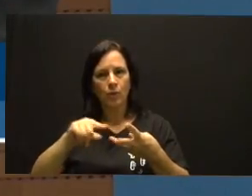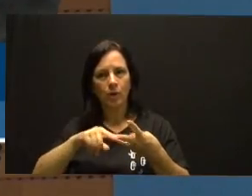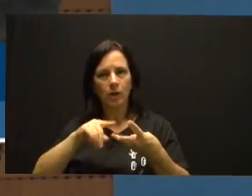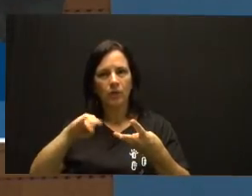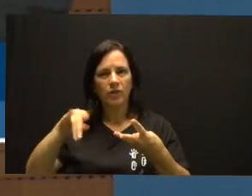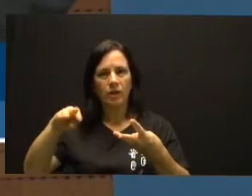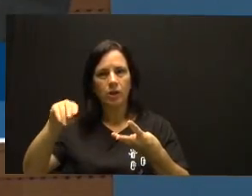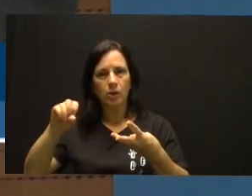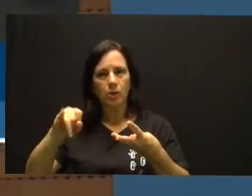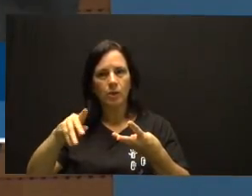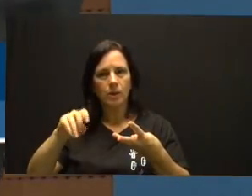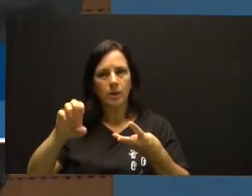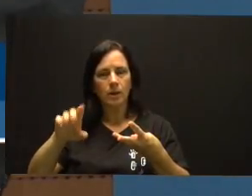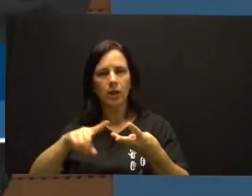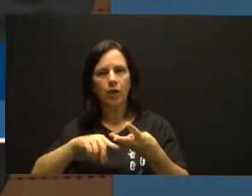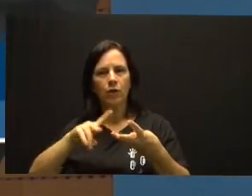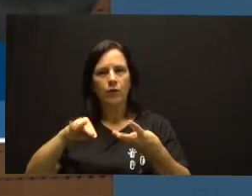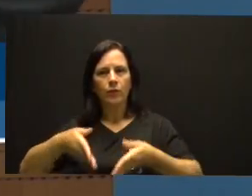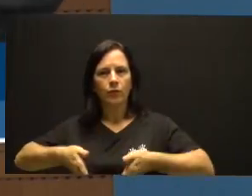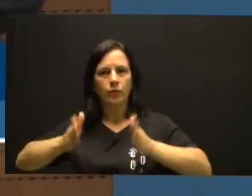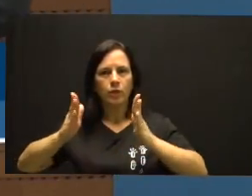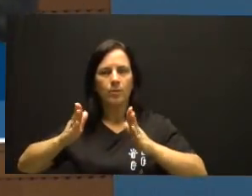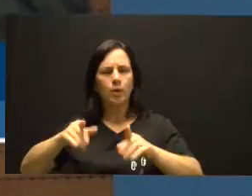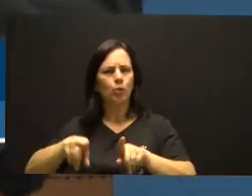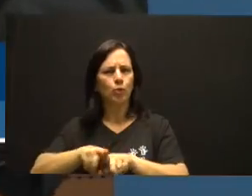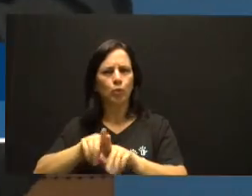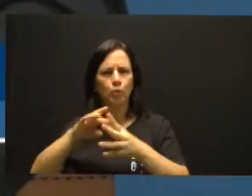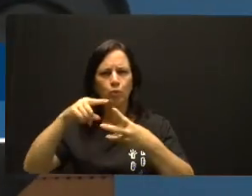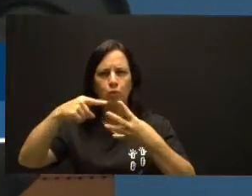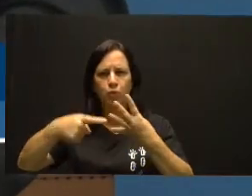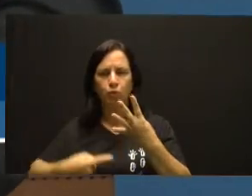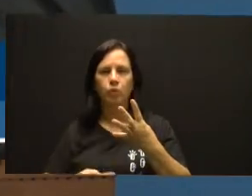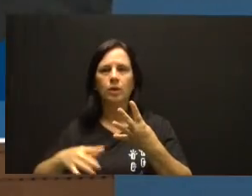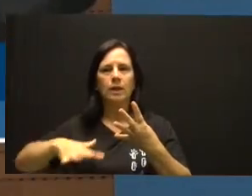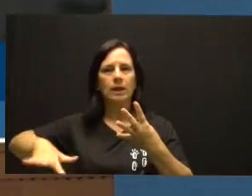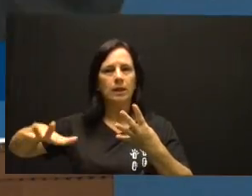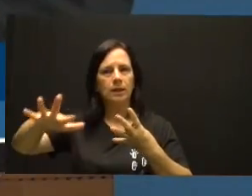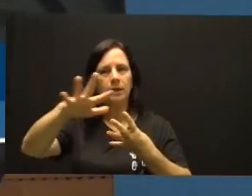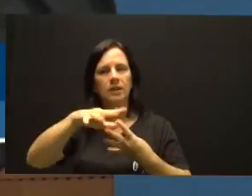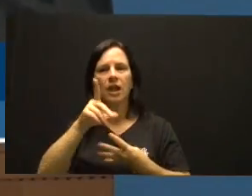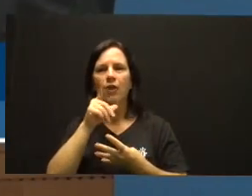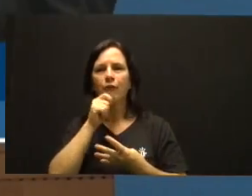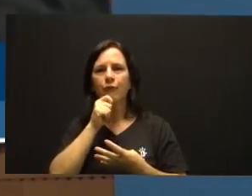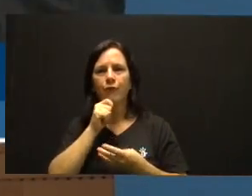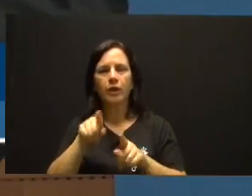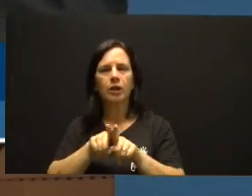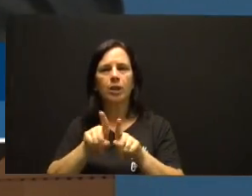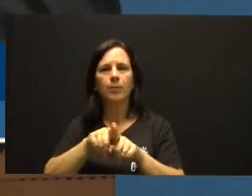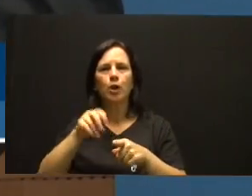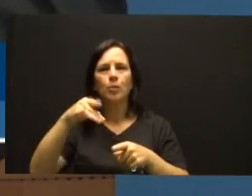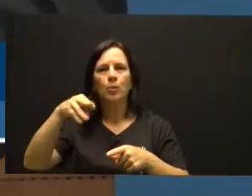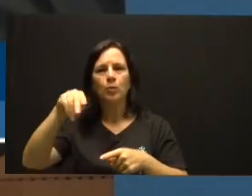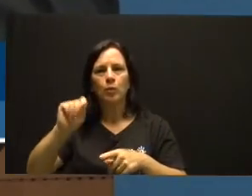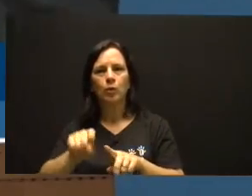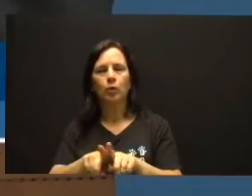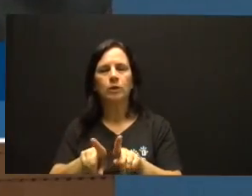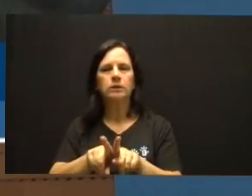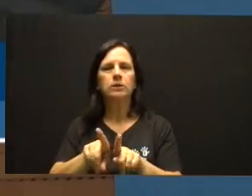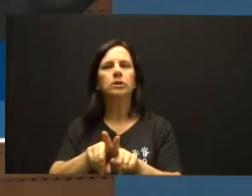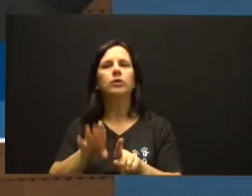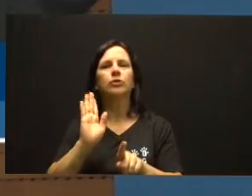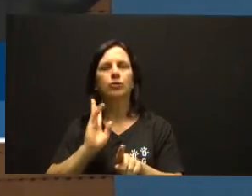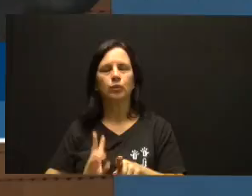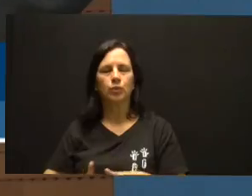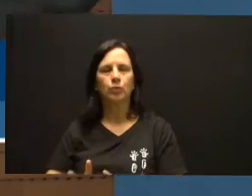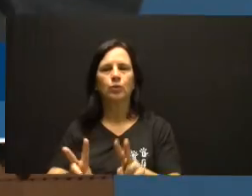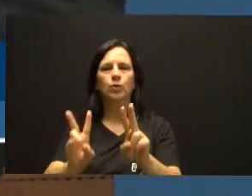José, Vila Nova, Avenida 9 de Abril, são tantos os bairros hoje, a própria Água Fria mesmo, bairro de Pilões, que ainda